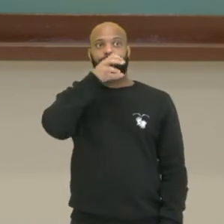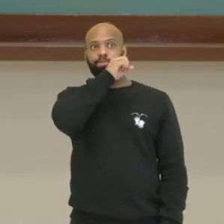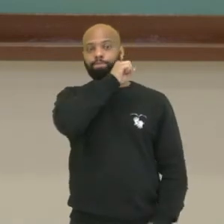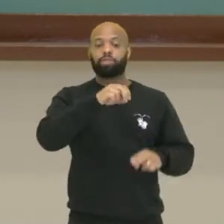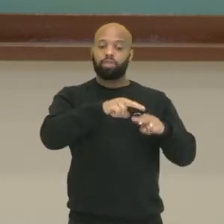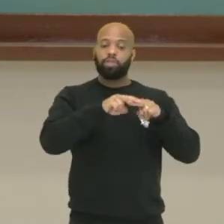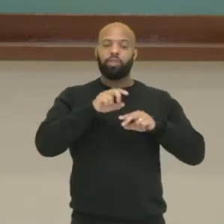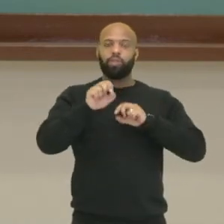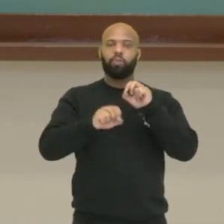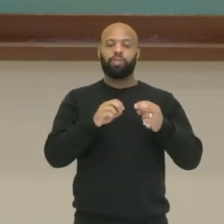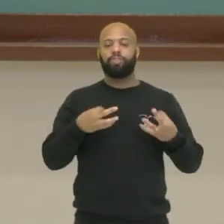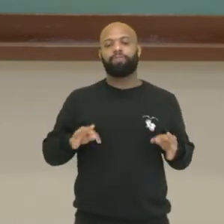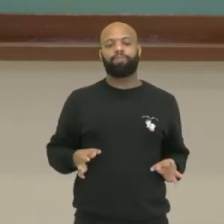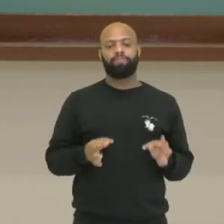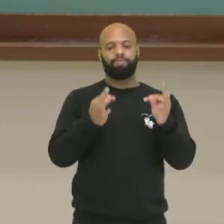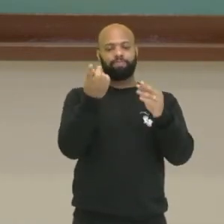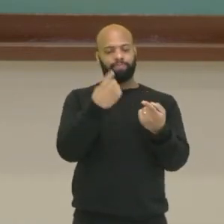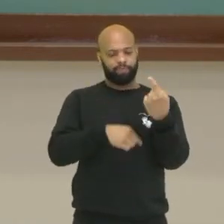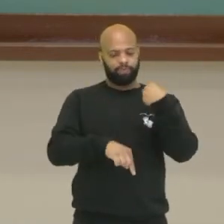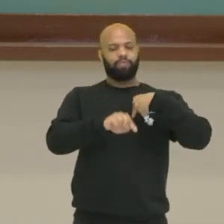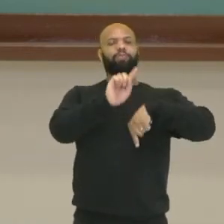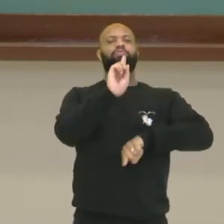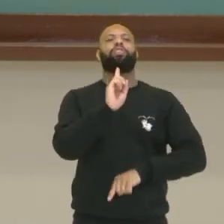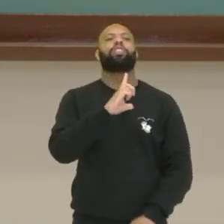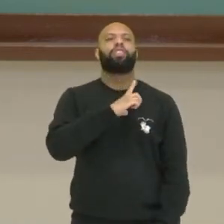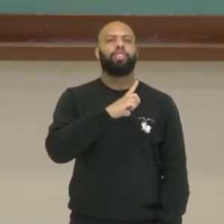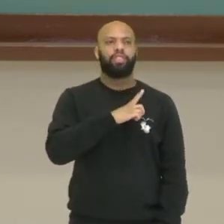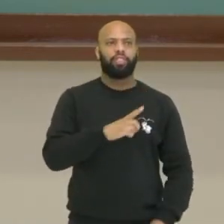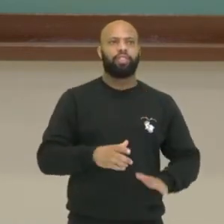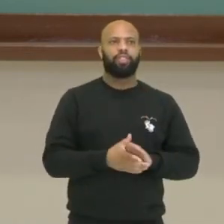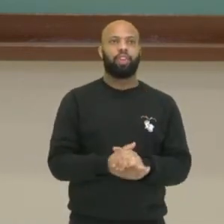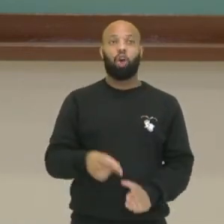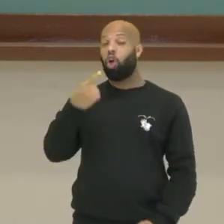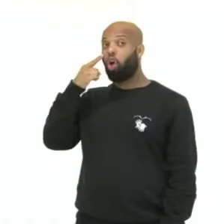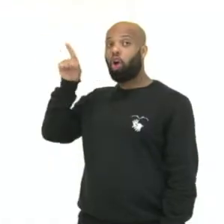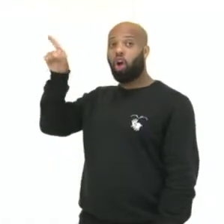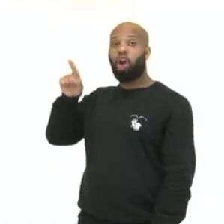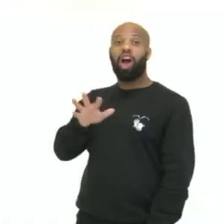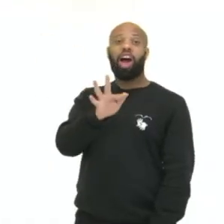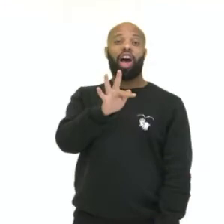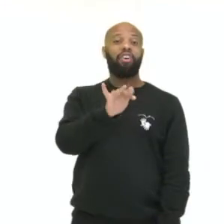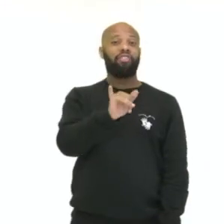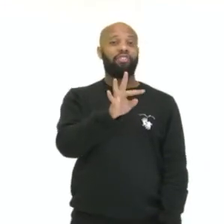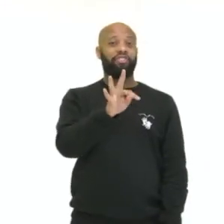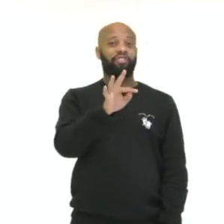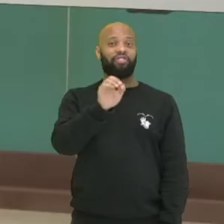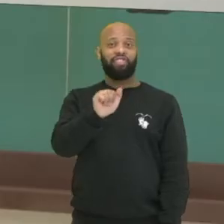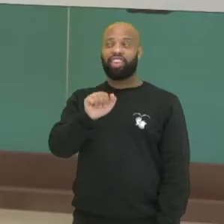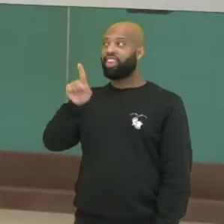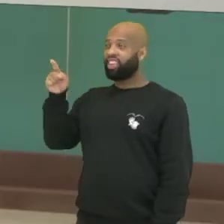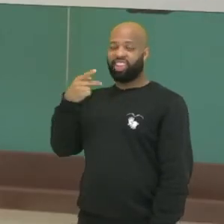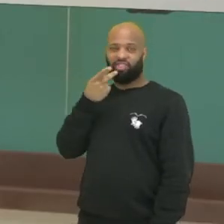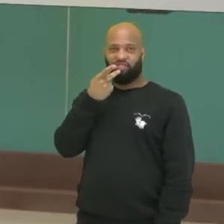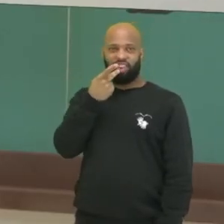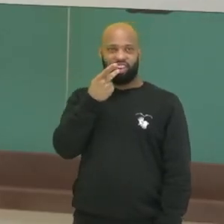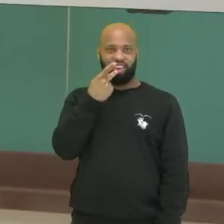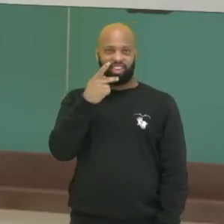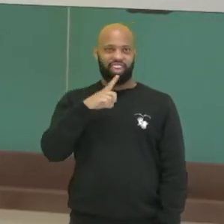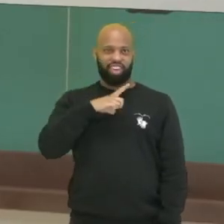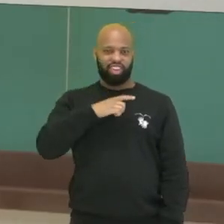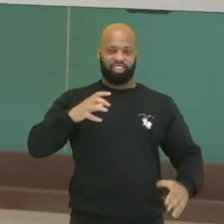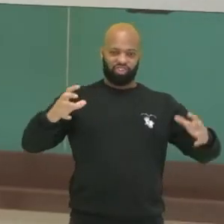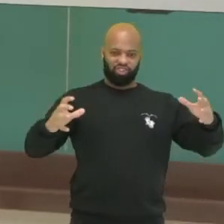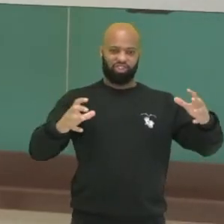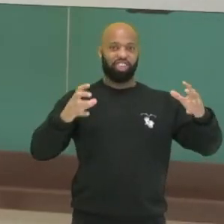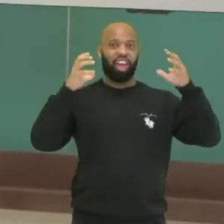causa do quê? Dos avanços tecnológicos. Olha a danada da fita que eu falei para vocês aí. A gente